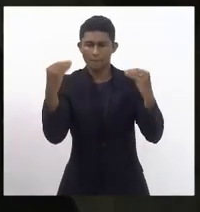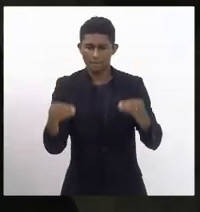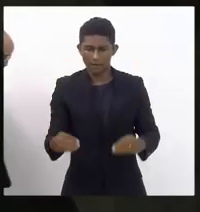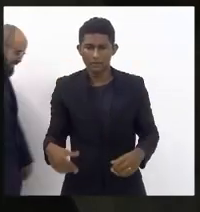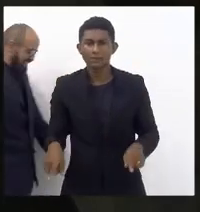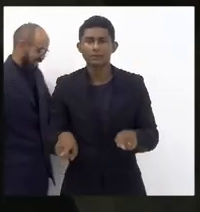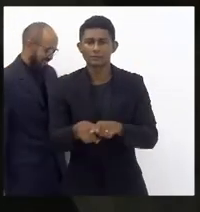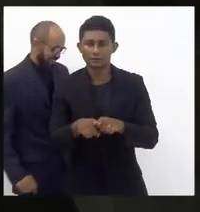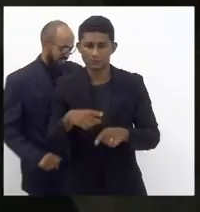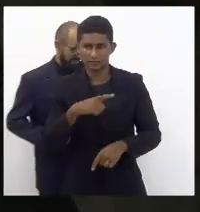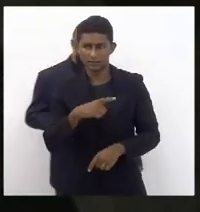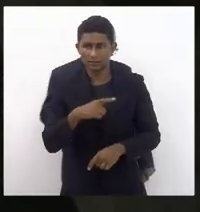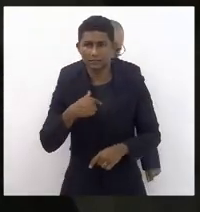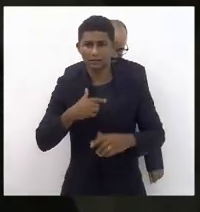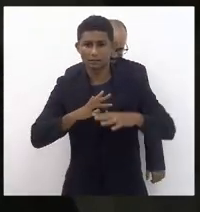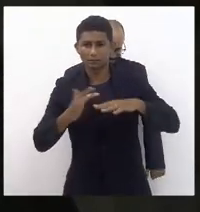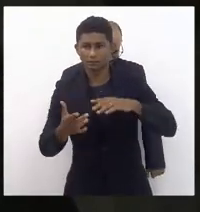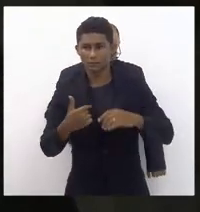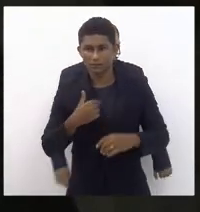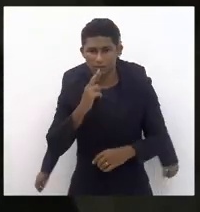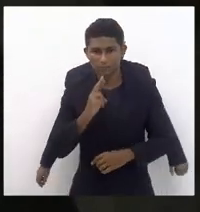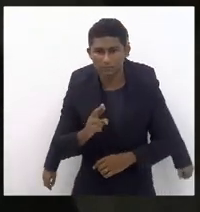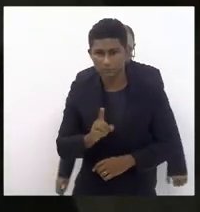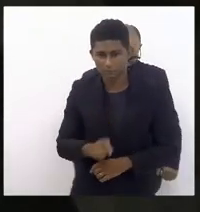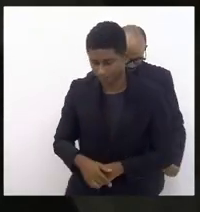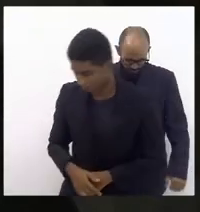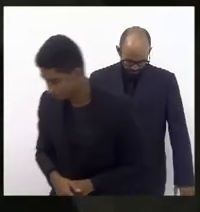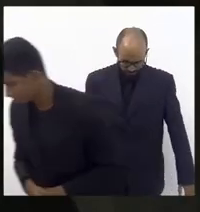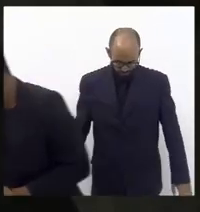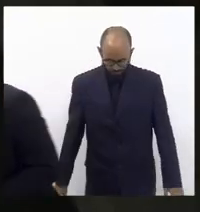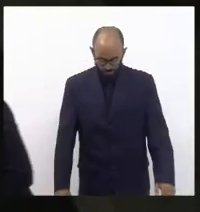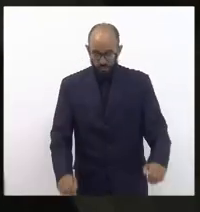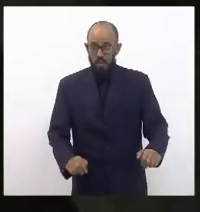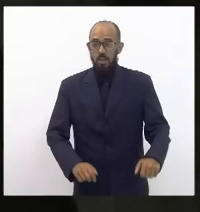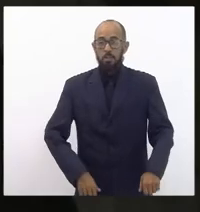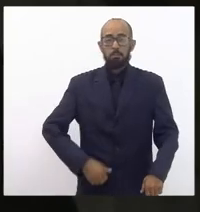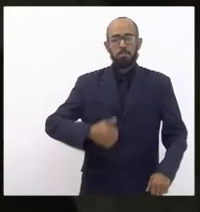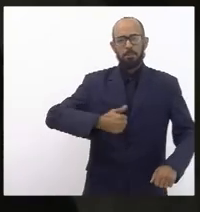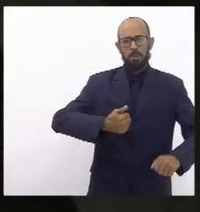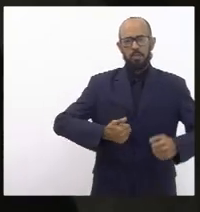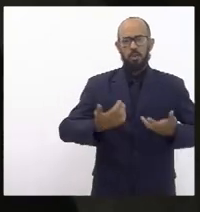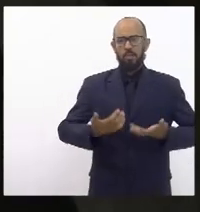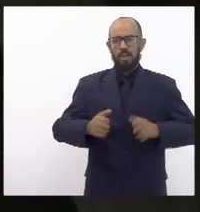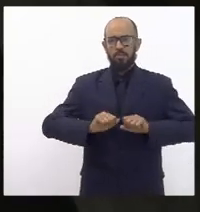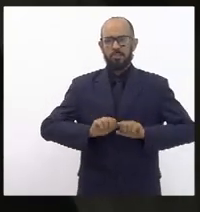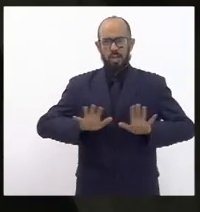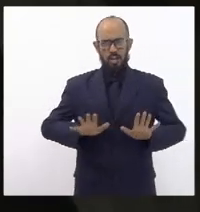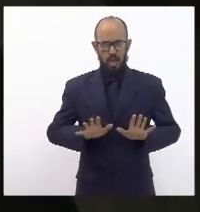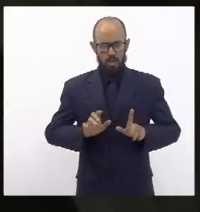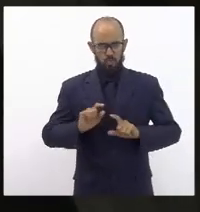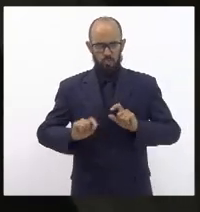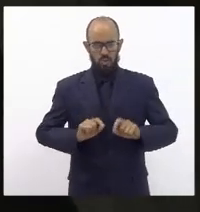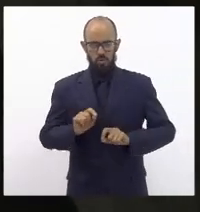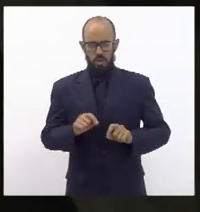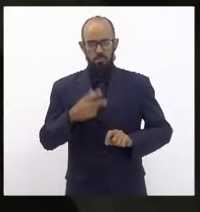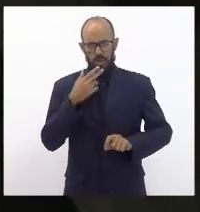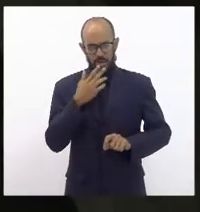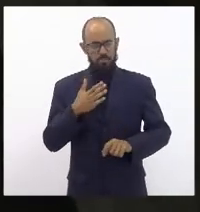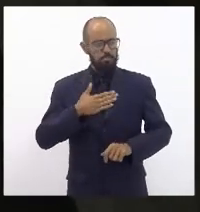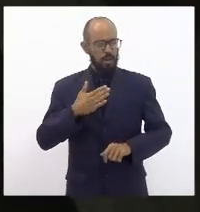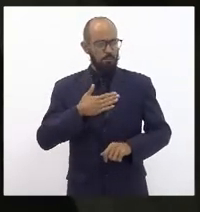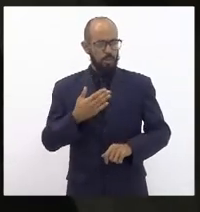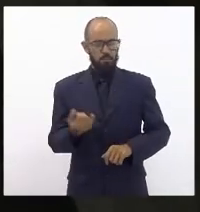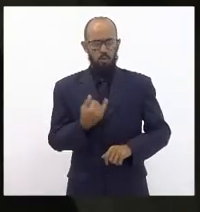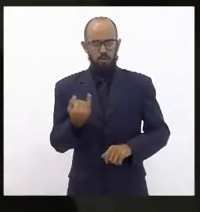pelo vou responder em rede social mas eu queria assim deixar claro alguns elementos o primeiro elemento eu quero deixar claro e parece que significativo